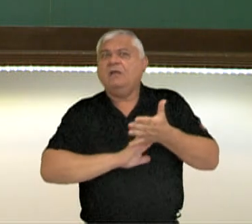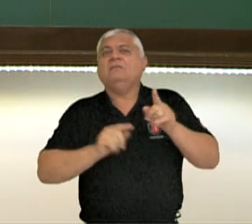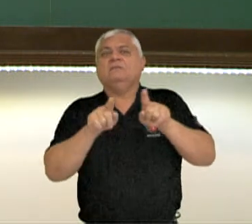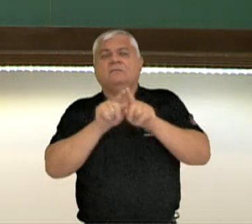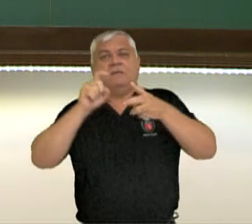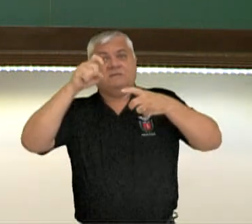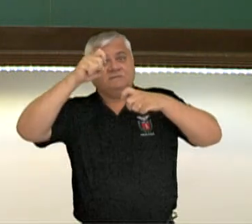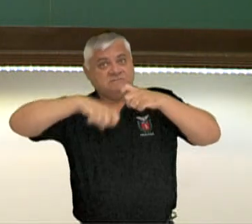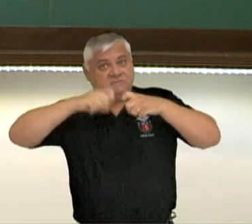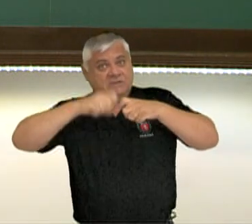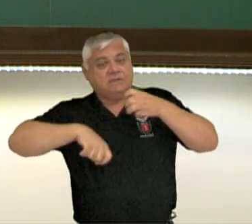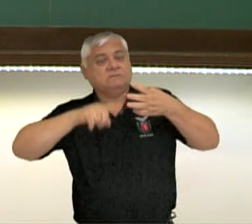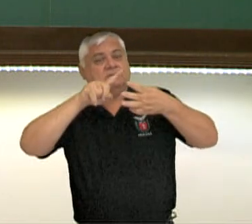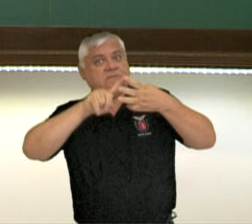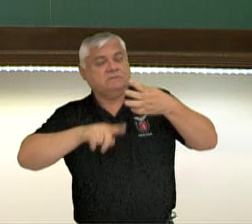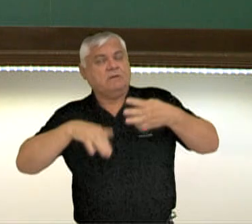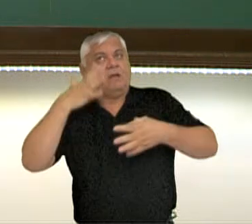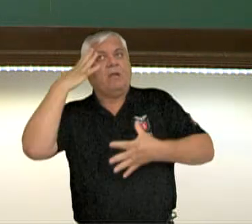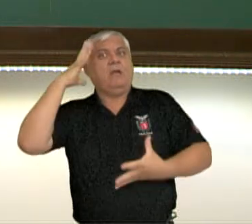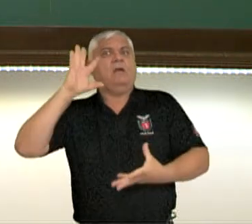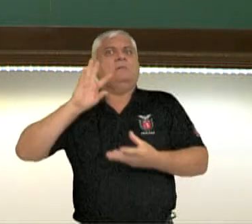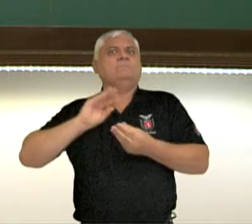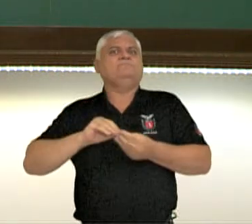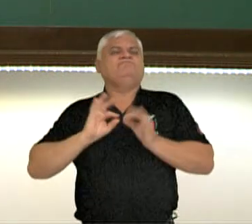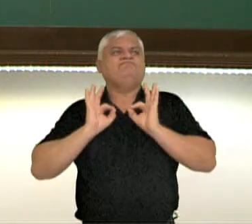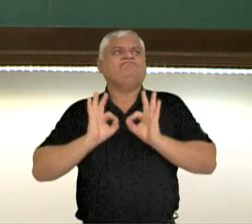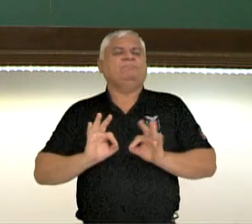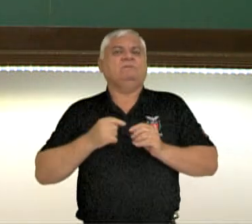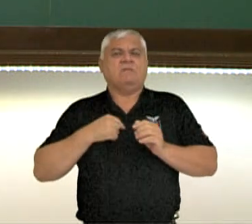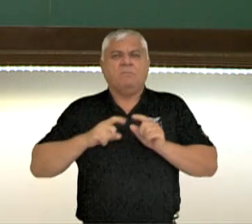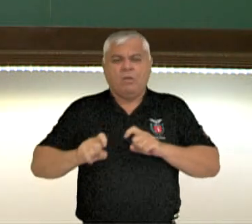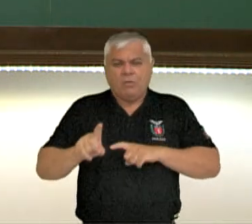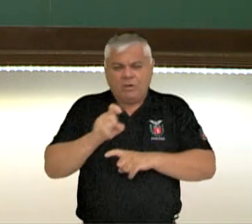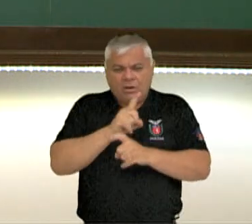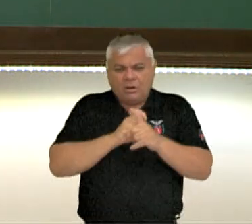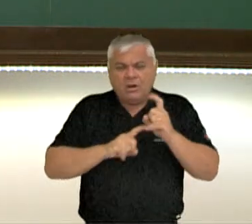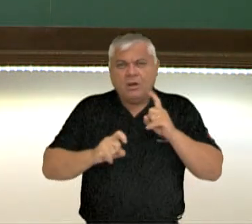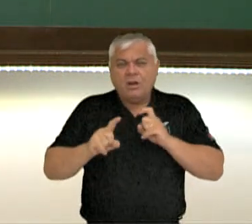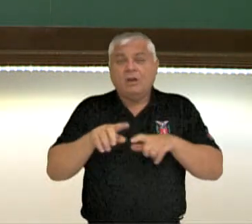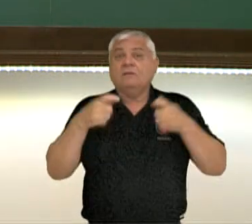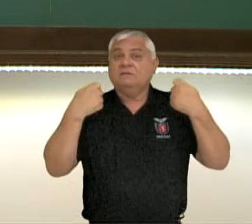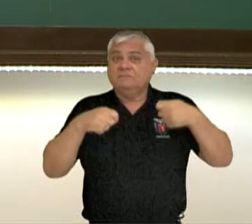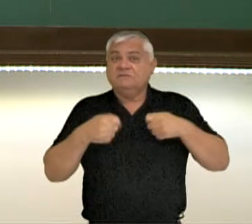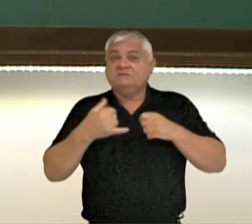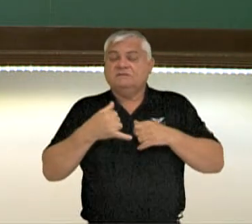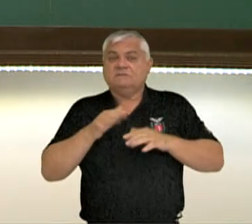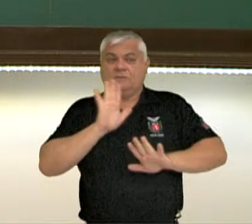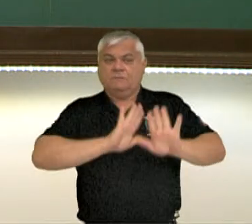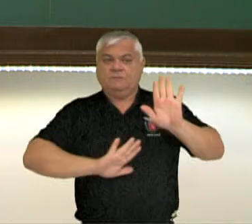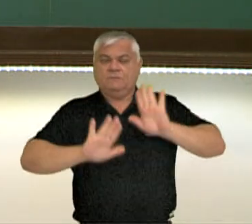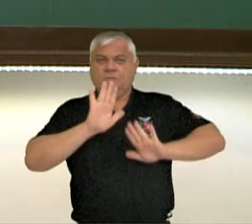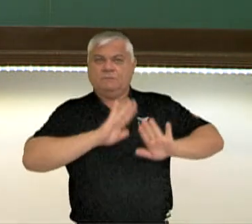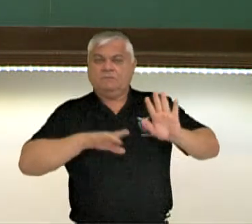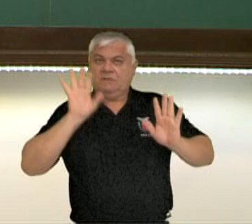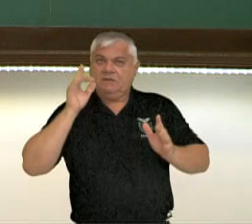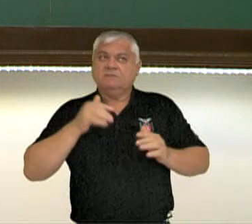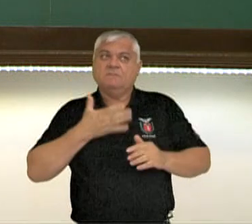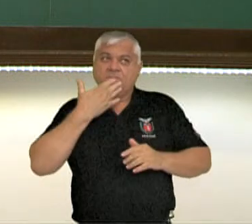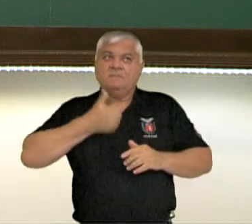Então, vocês compreendendo, né, sobre as protozooses, vai ter, então, uma prevenção mais